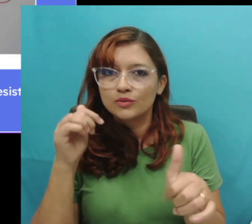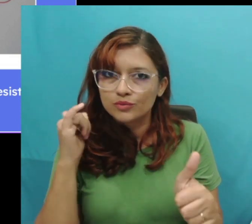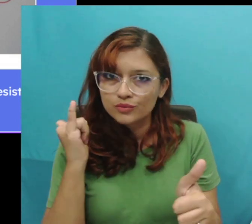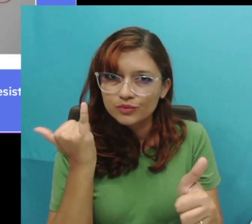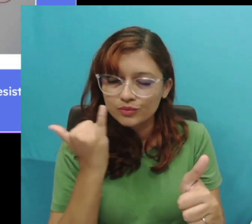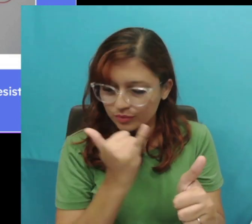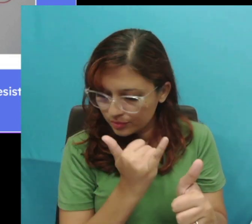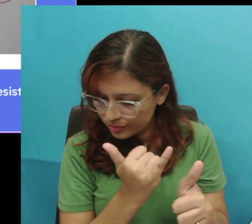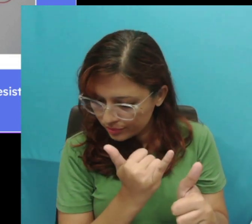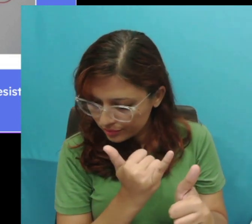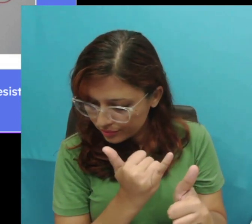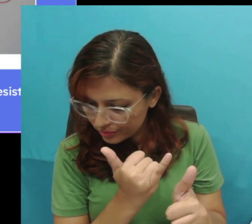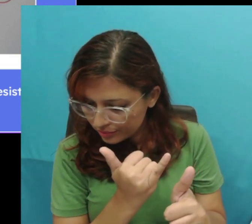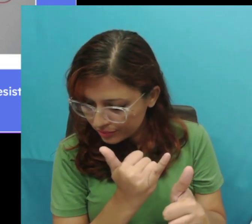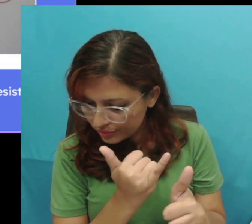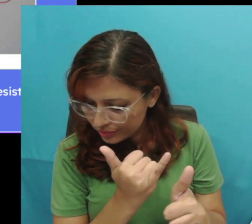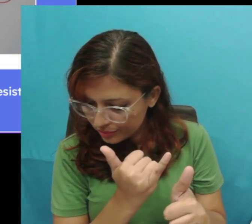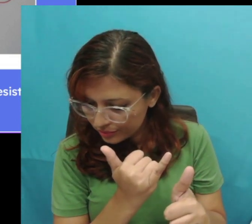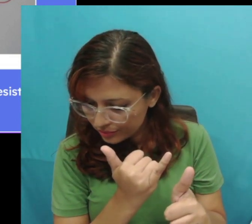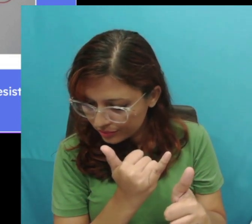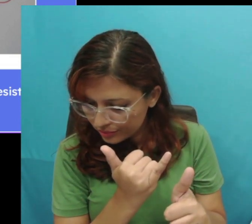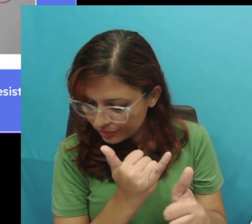um resistor